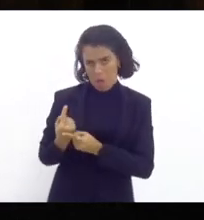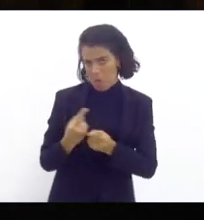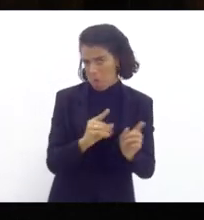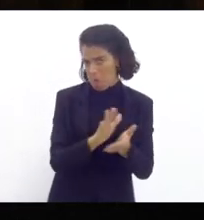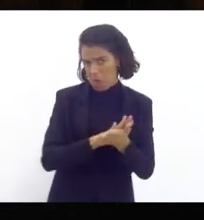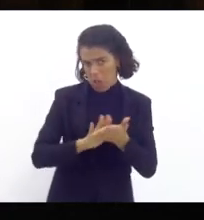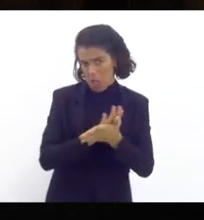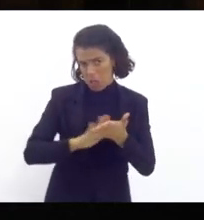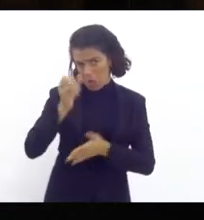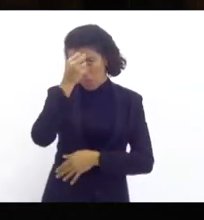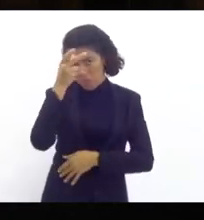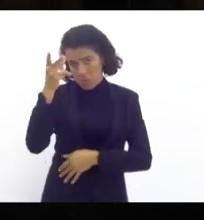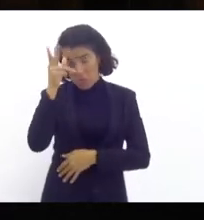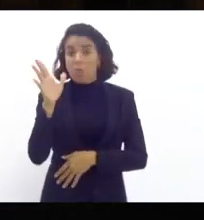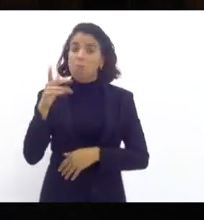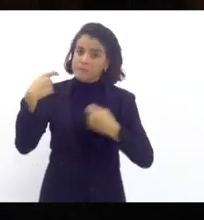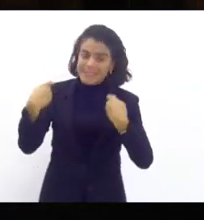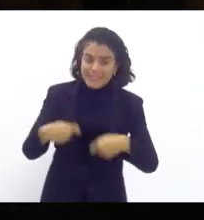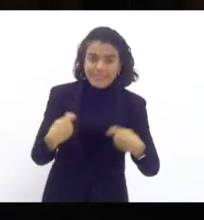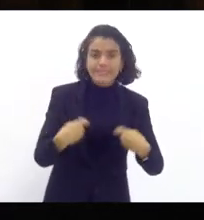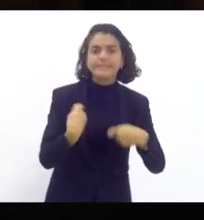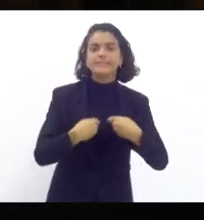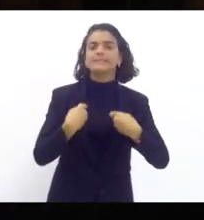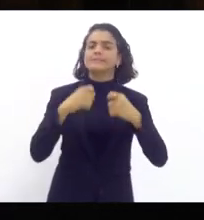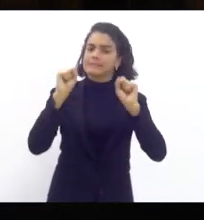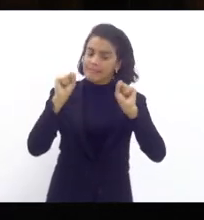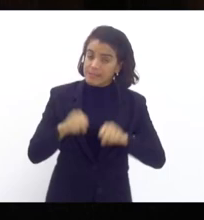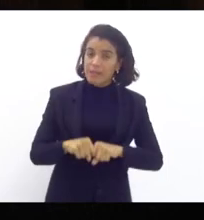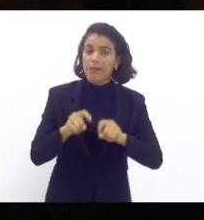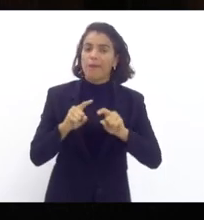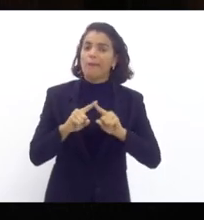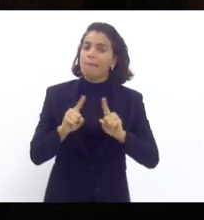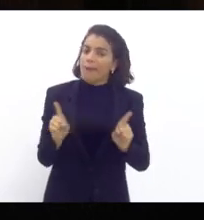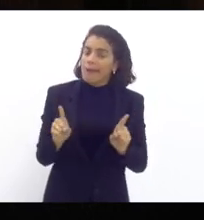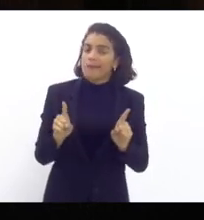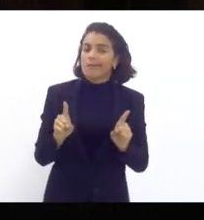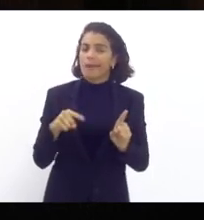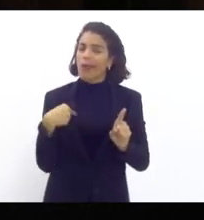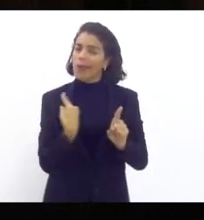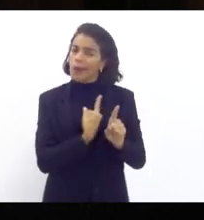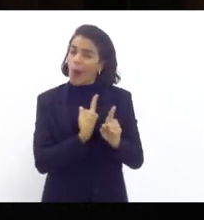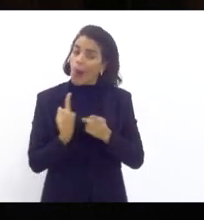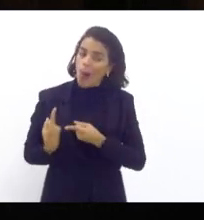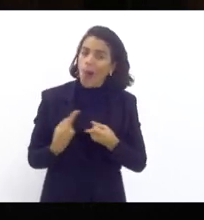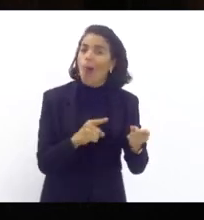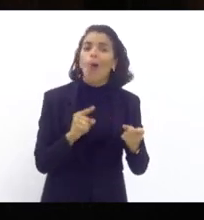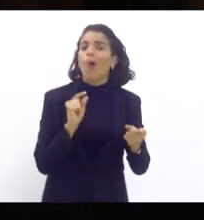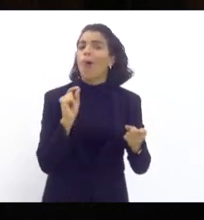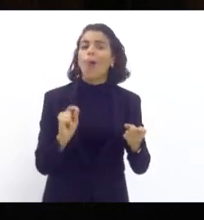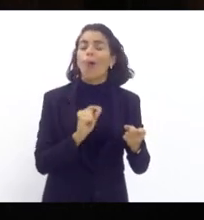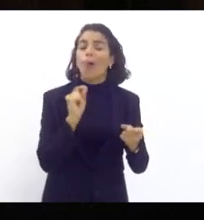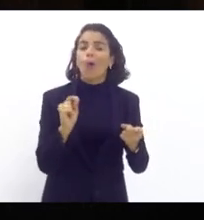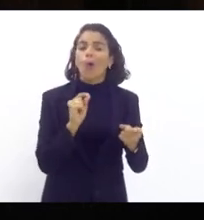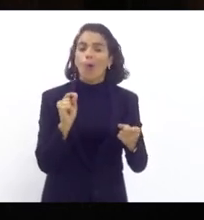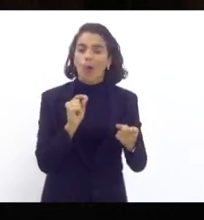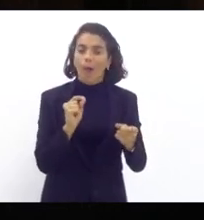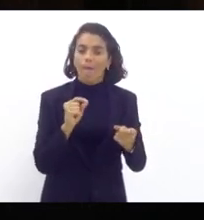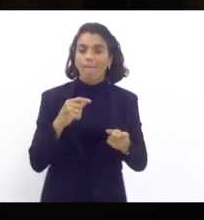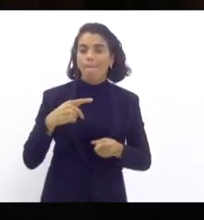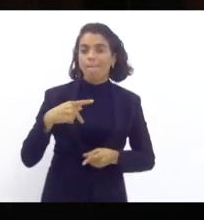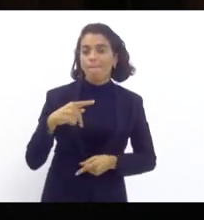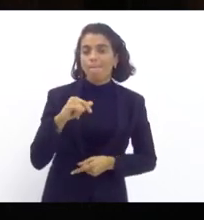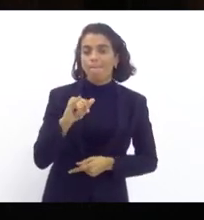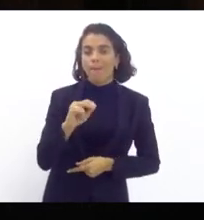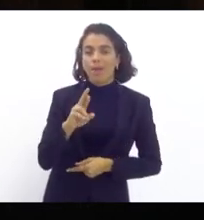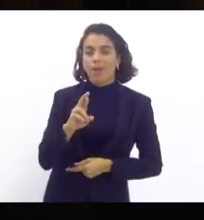prefeitura, acho que isso deve acontecer sim. Portanto, nós somos contra a pirotecnia que